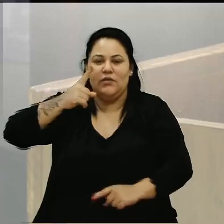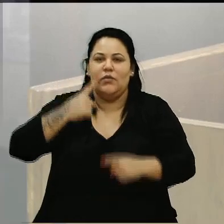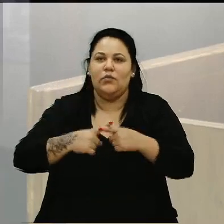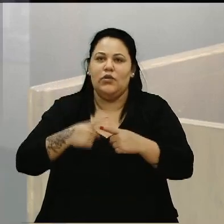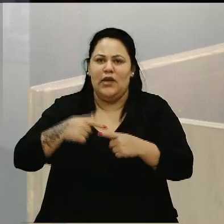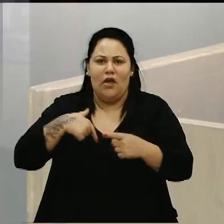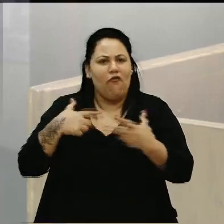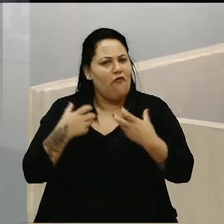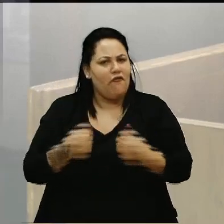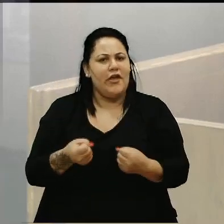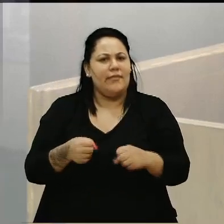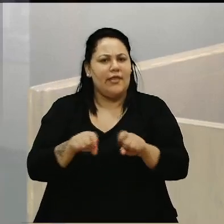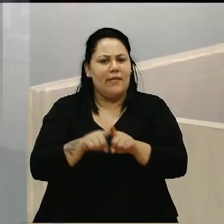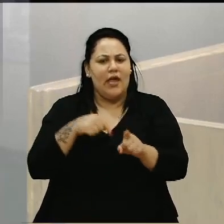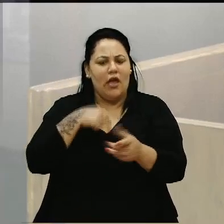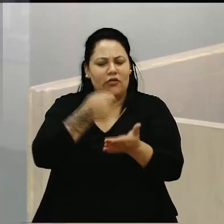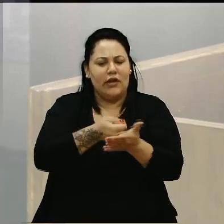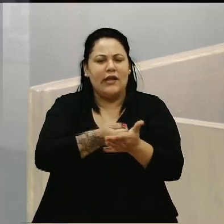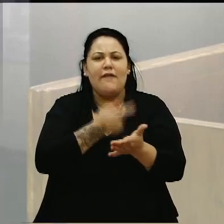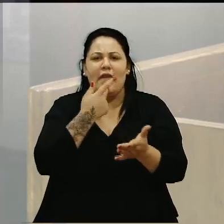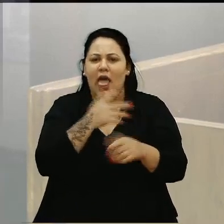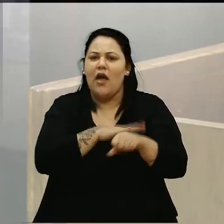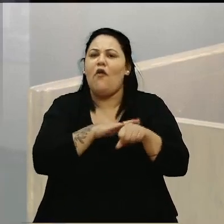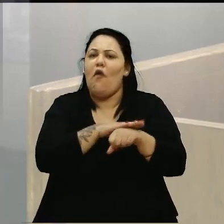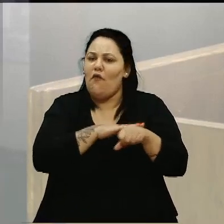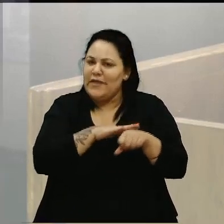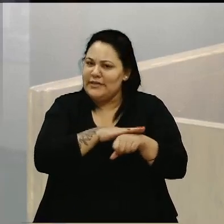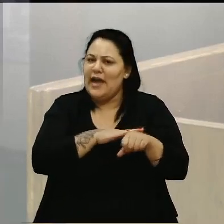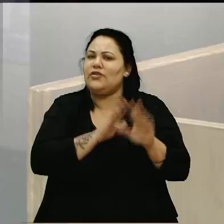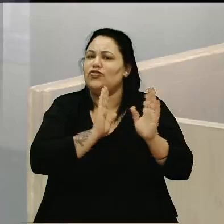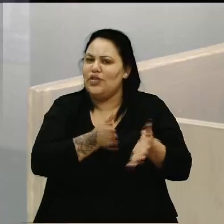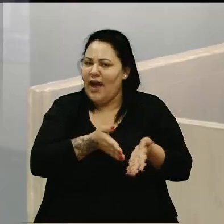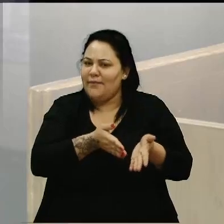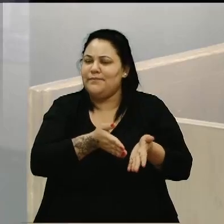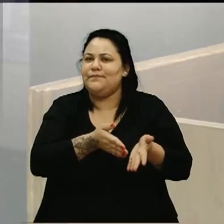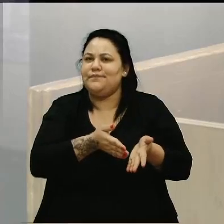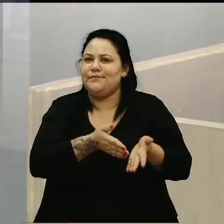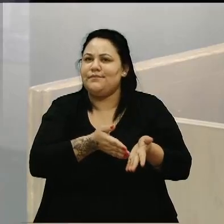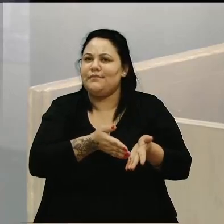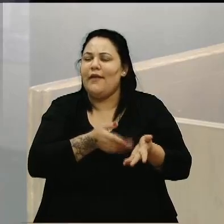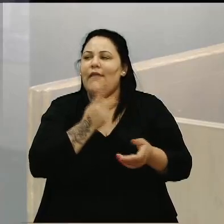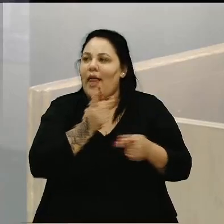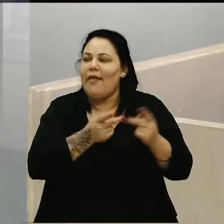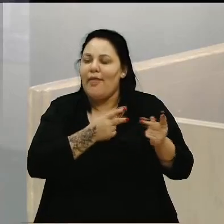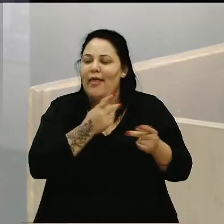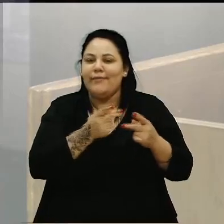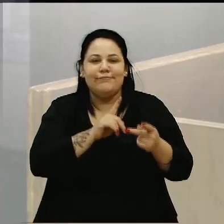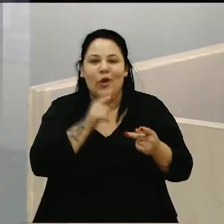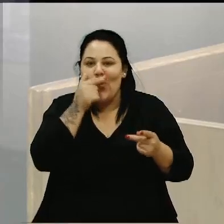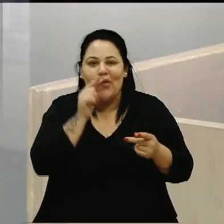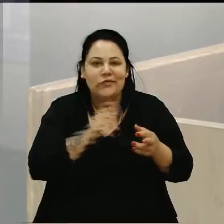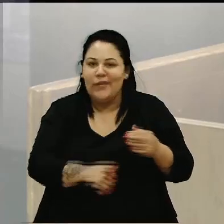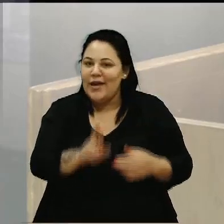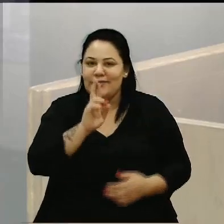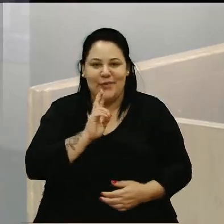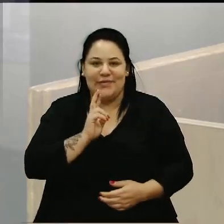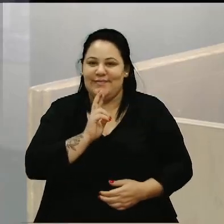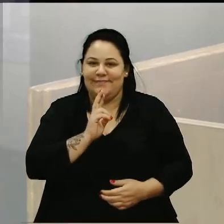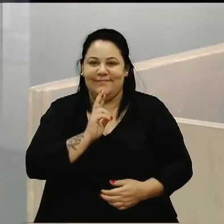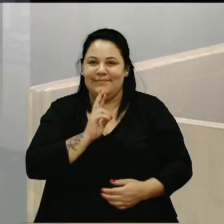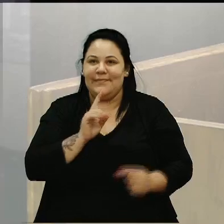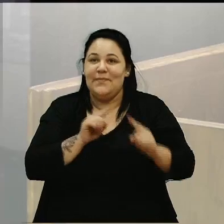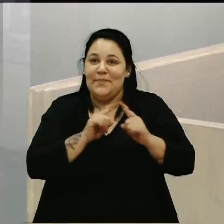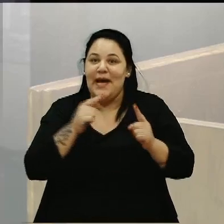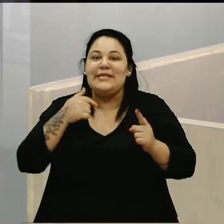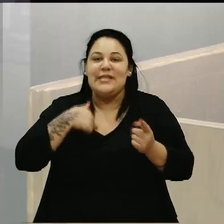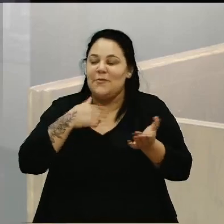incisiva. Tentei falar com ele várias vezes e não tinha conseguido um retorno. Mas como eu sou uma